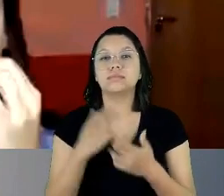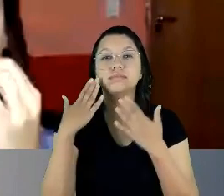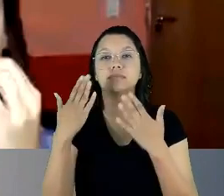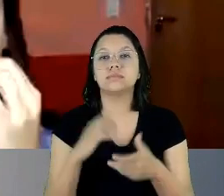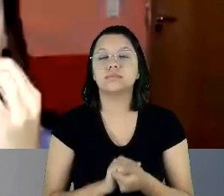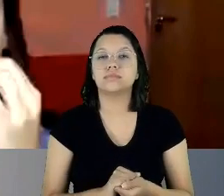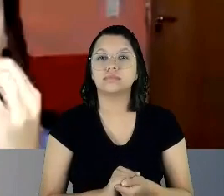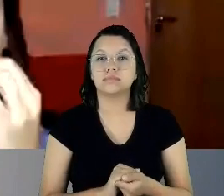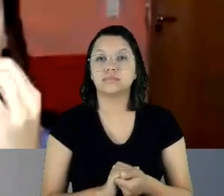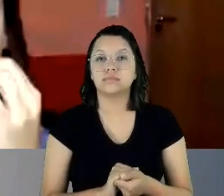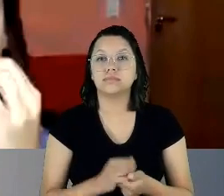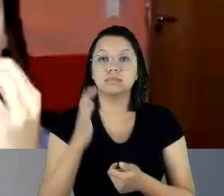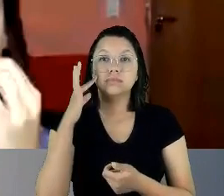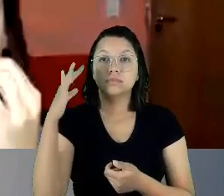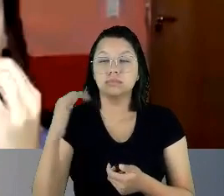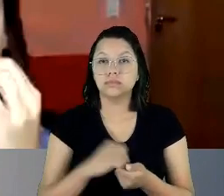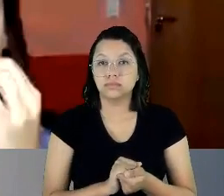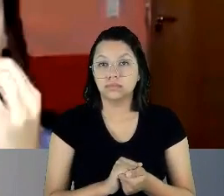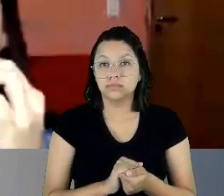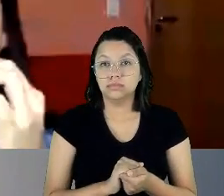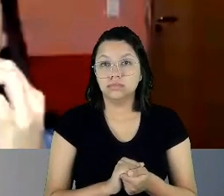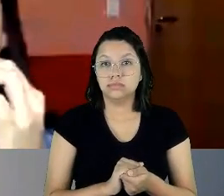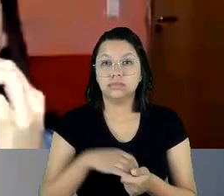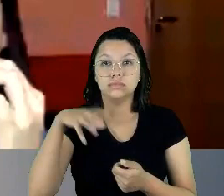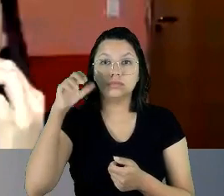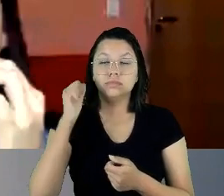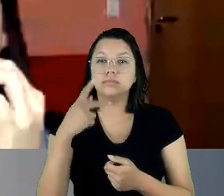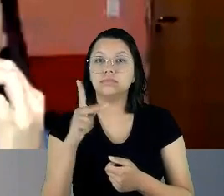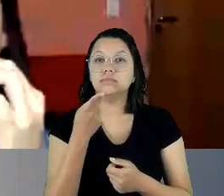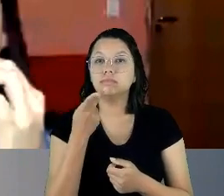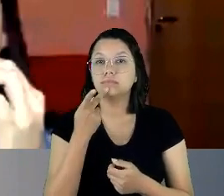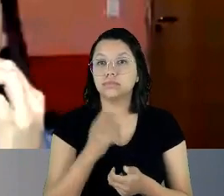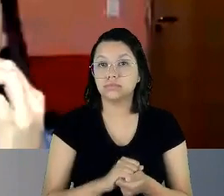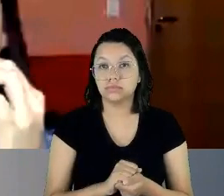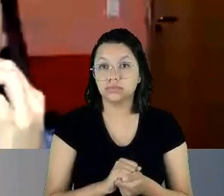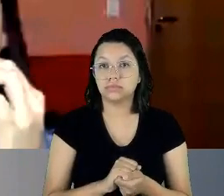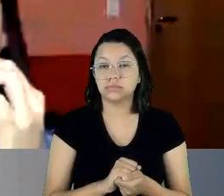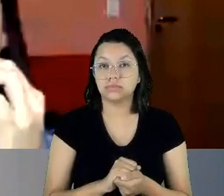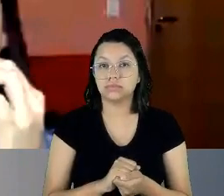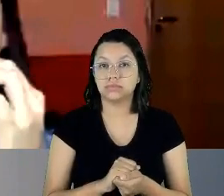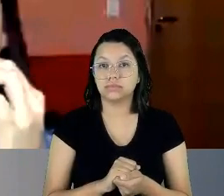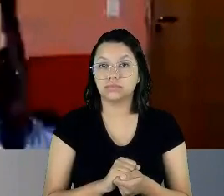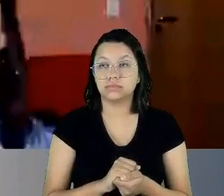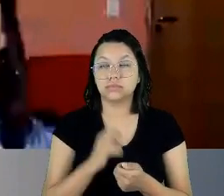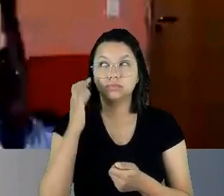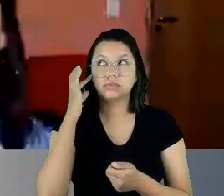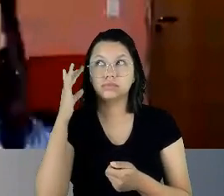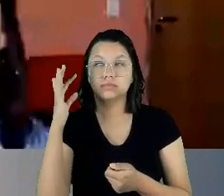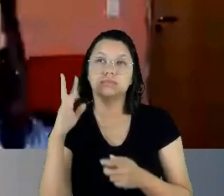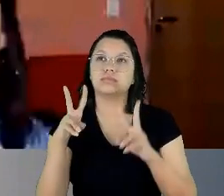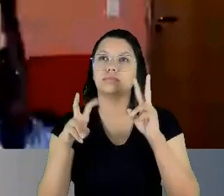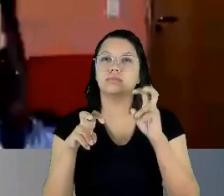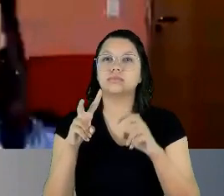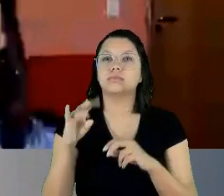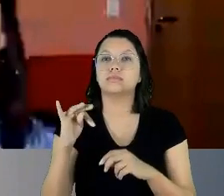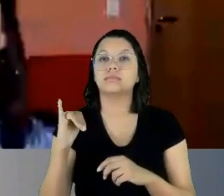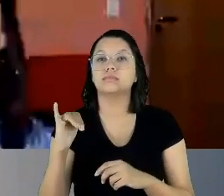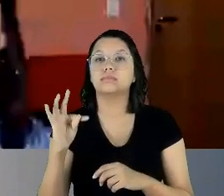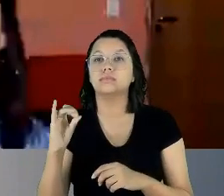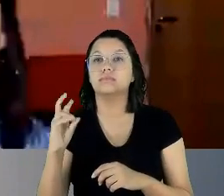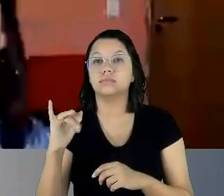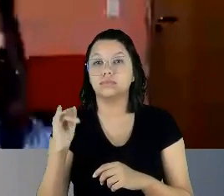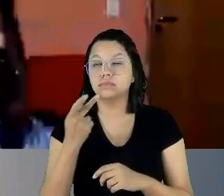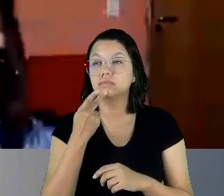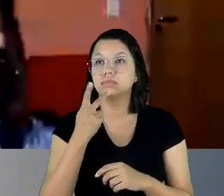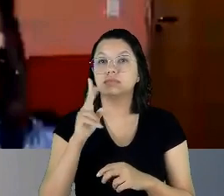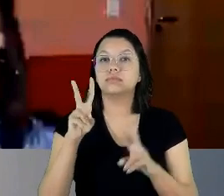obrigada. E ouvindo as falas de vocês, pensando sobre o que a Vitória falou sobre o